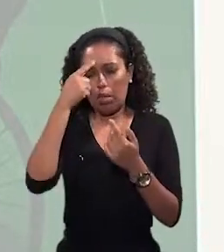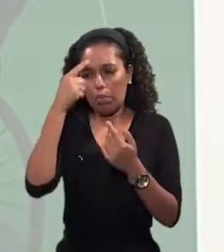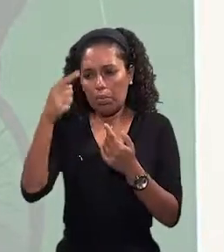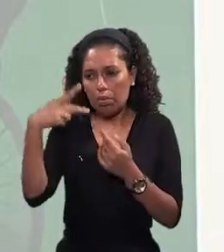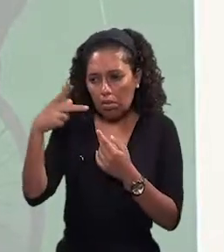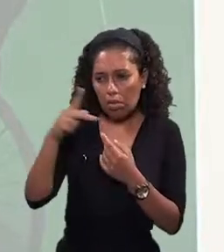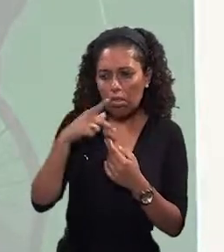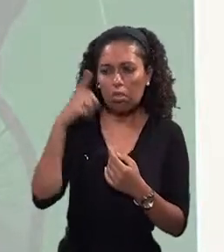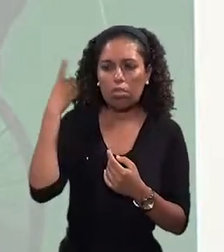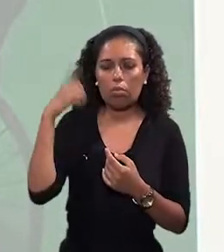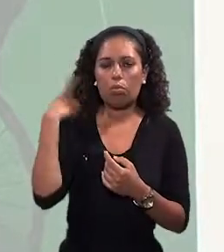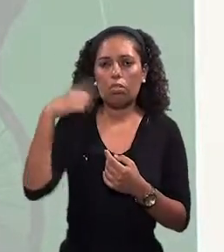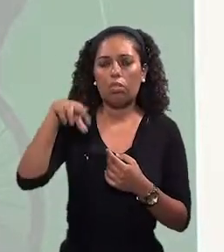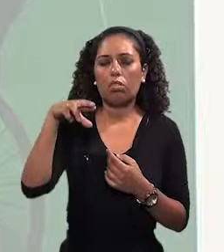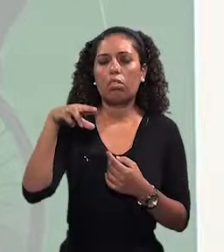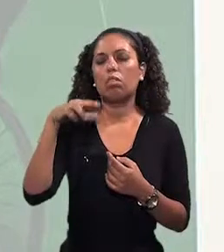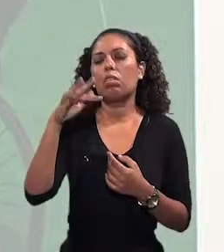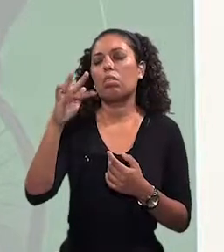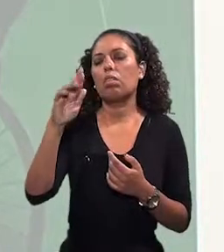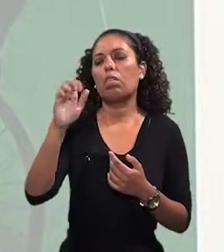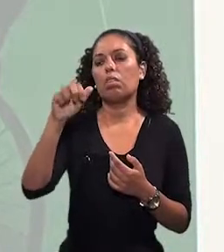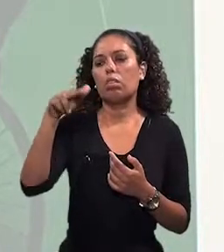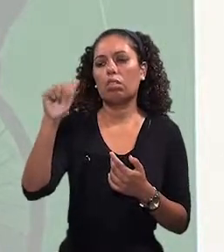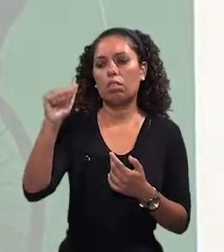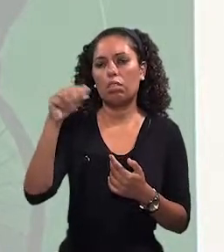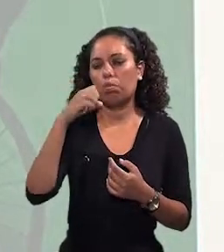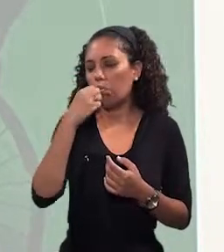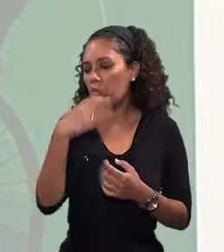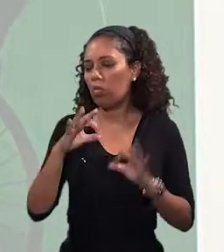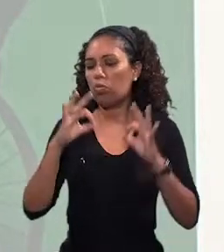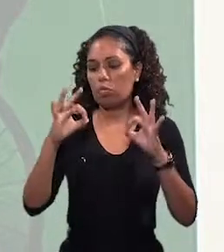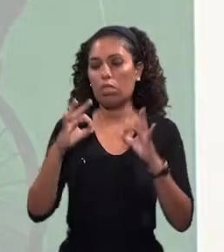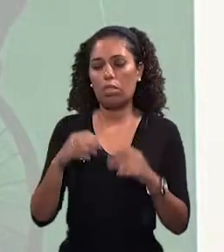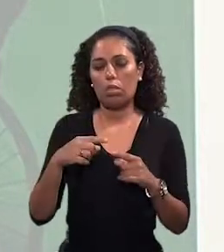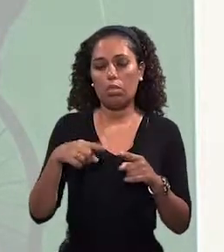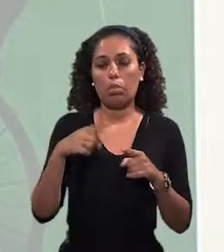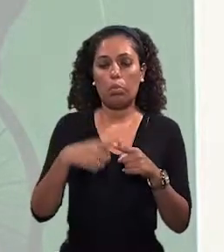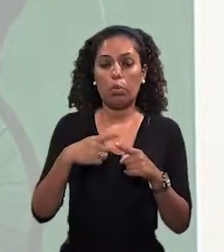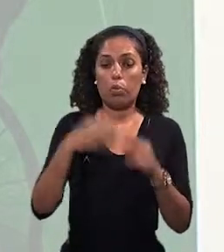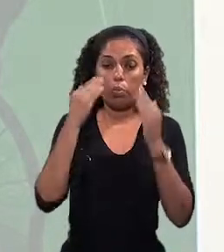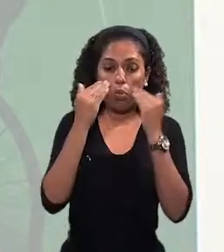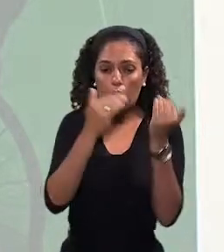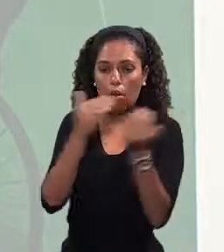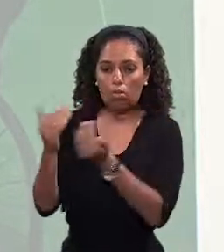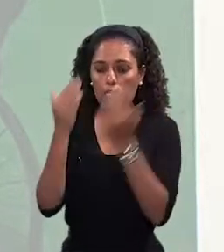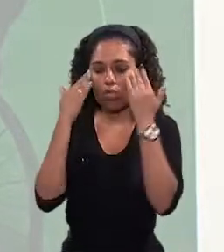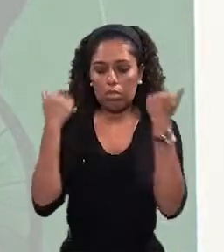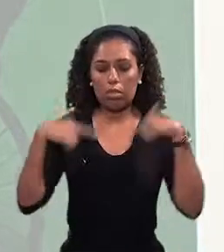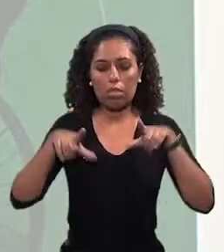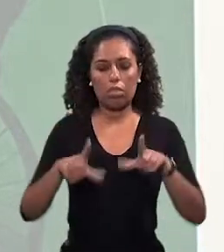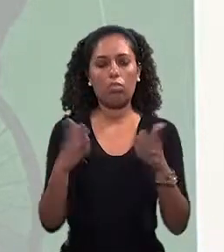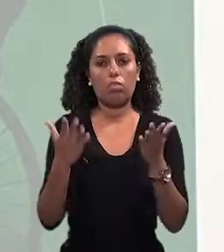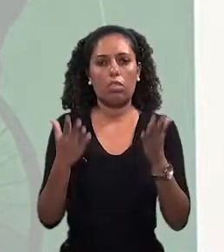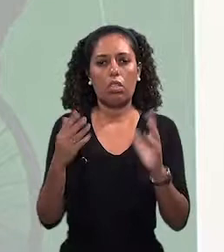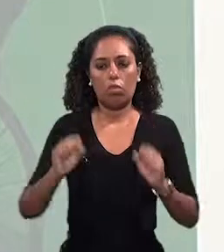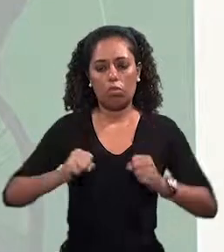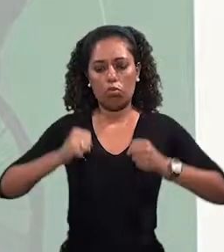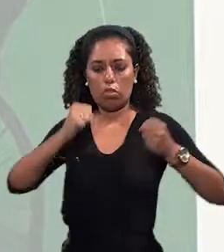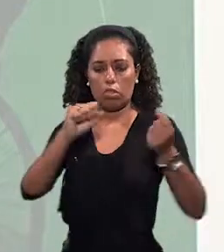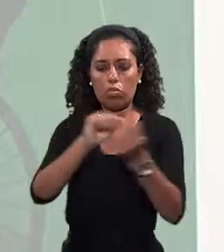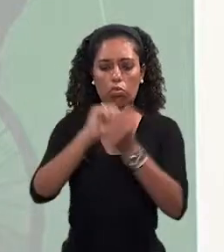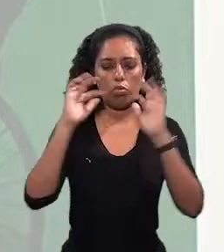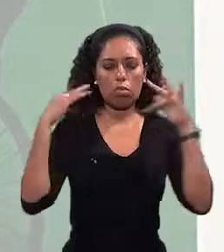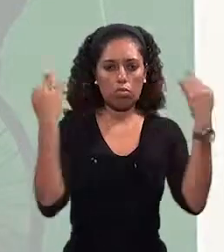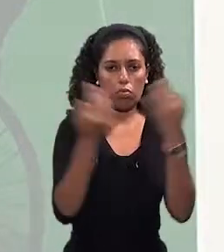Ferreirinha teve é fundamental, porque sinaliza que o parlamento, primeiro, se compromete a estar junto e lutar por essas